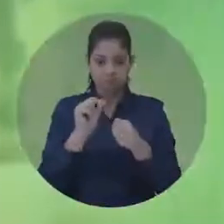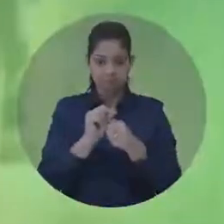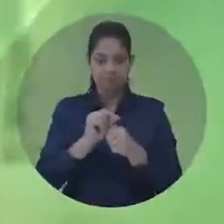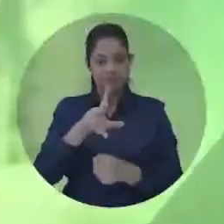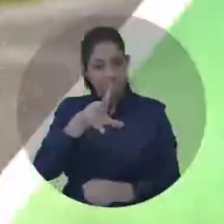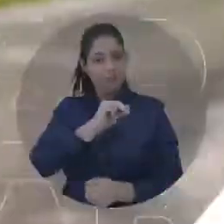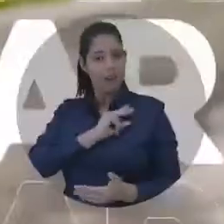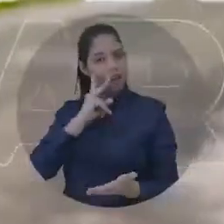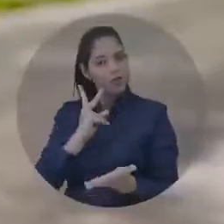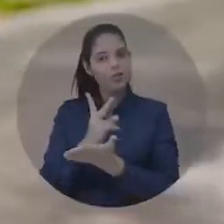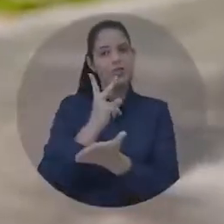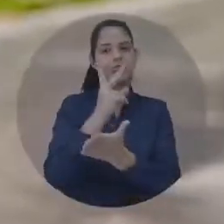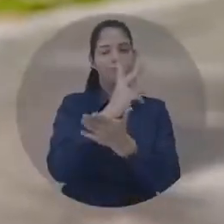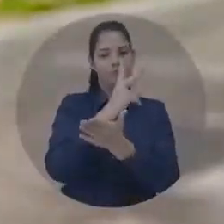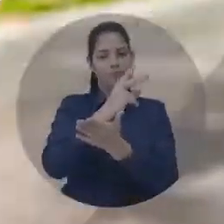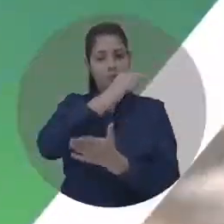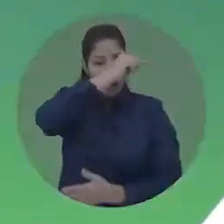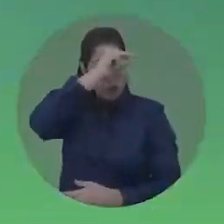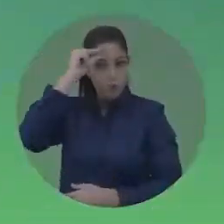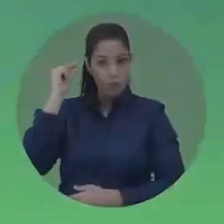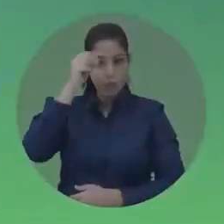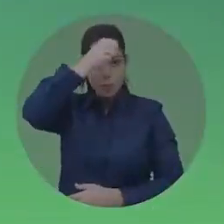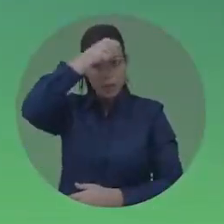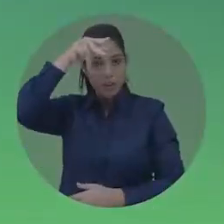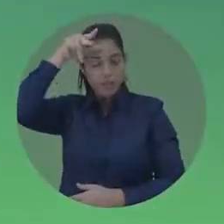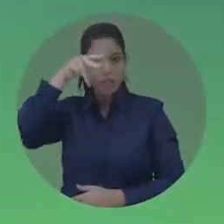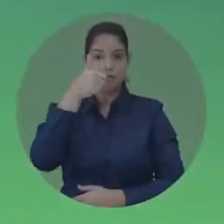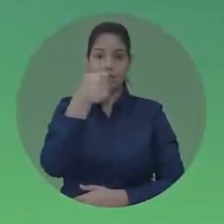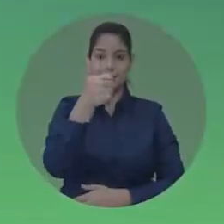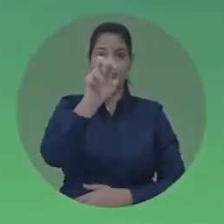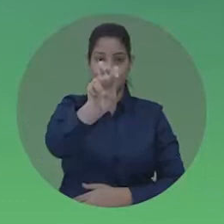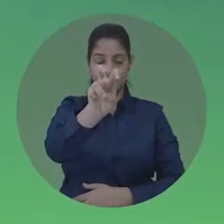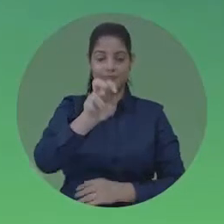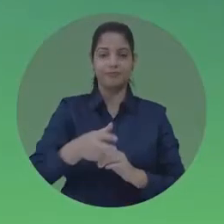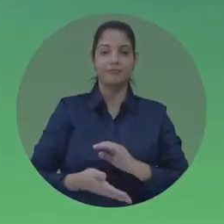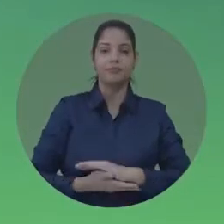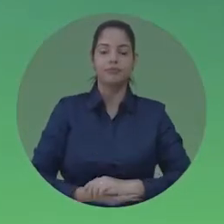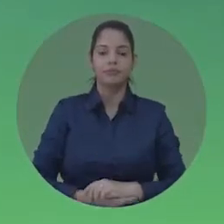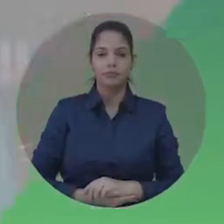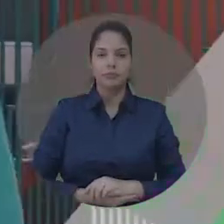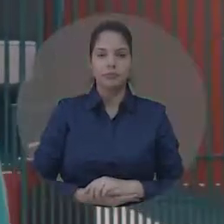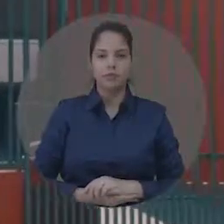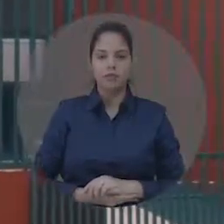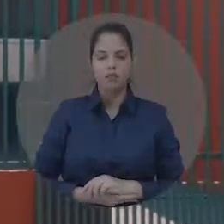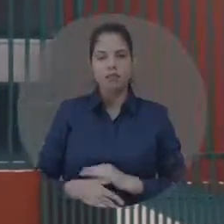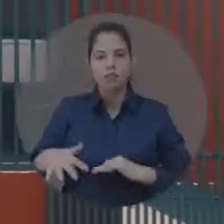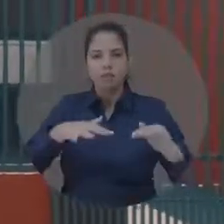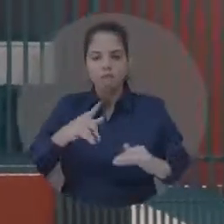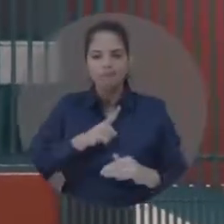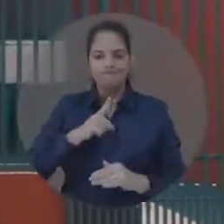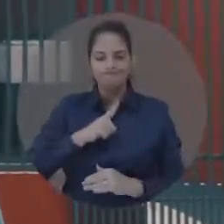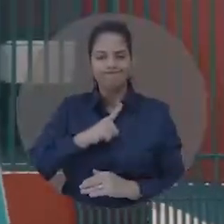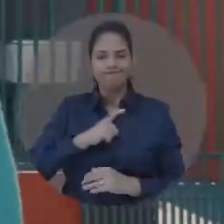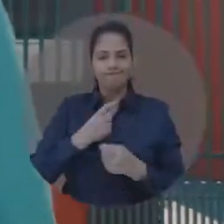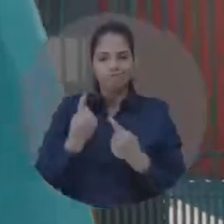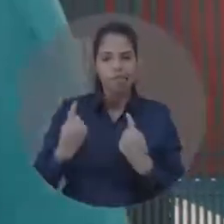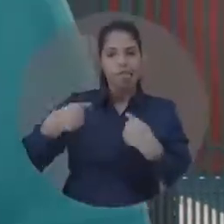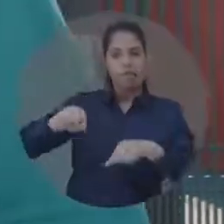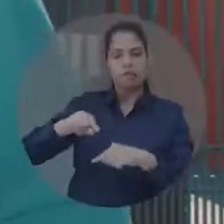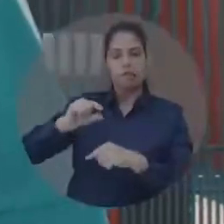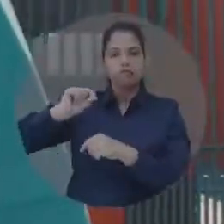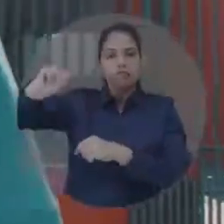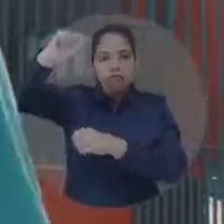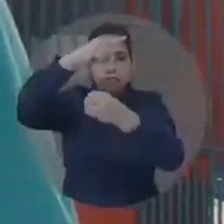cuida e faz, merece continuar. Emanuel, Prefeito 15. A mobilidade é um